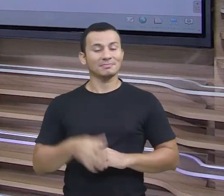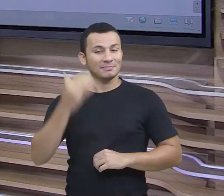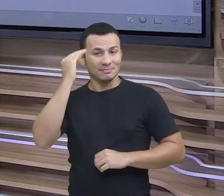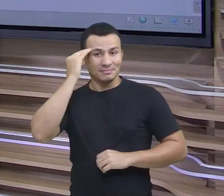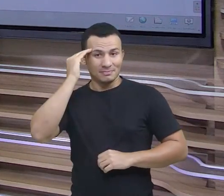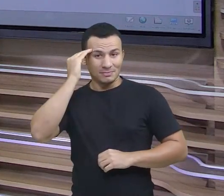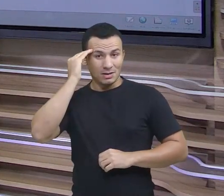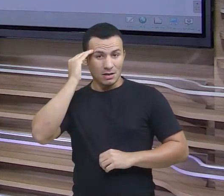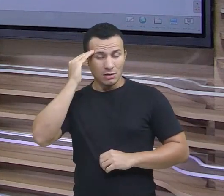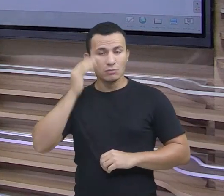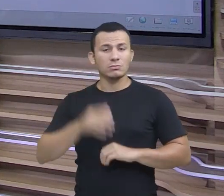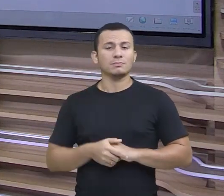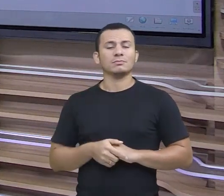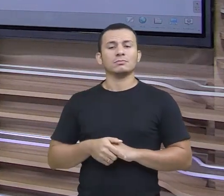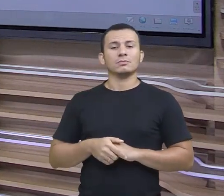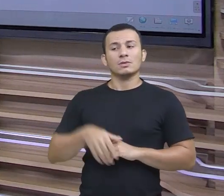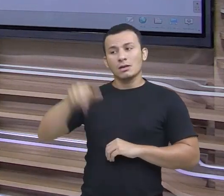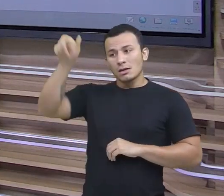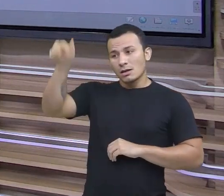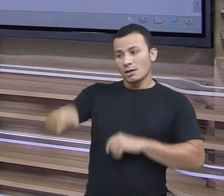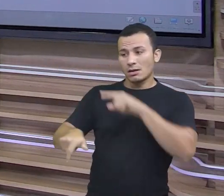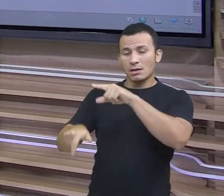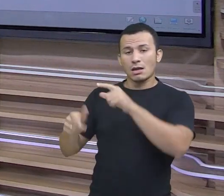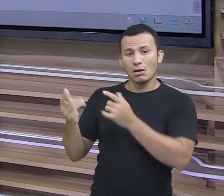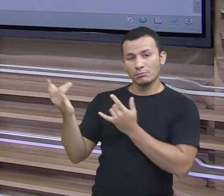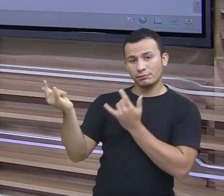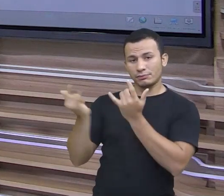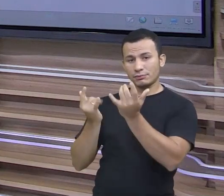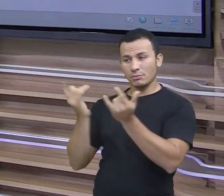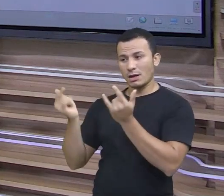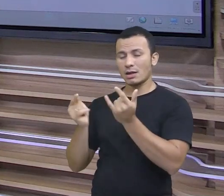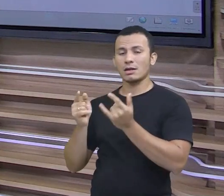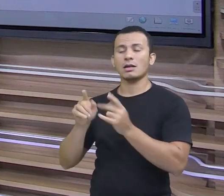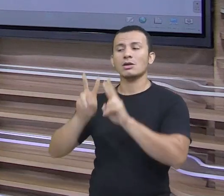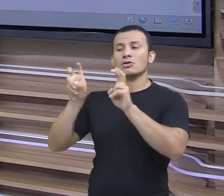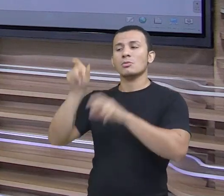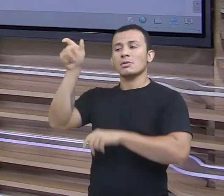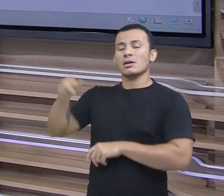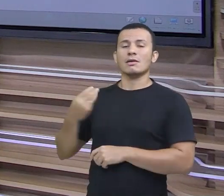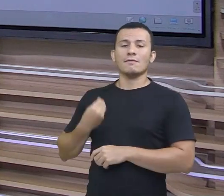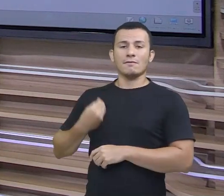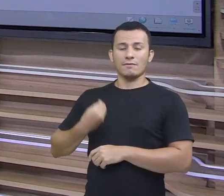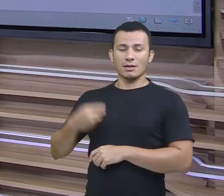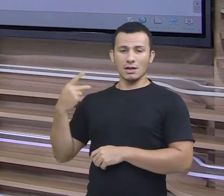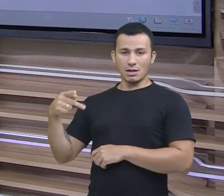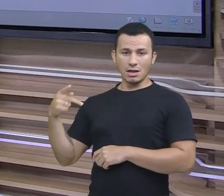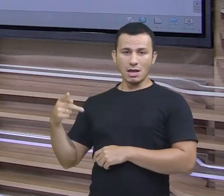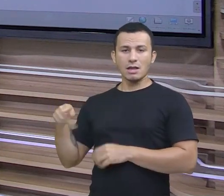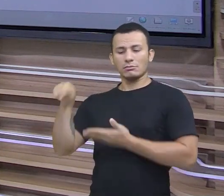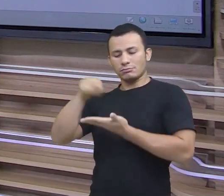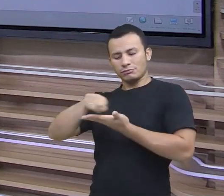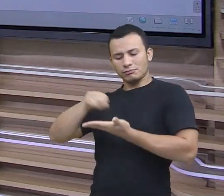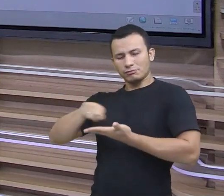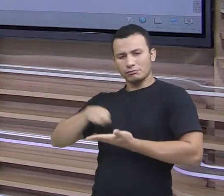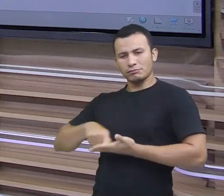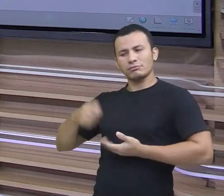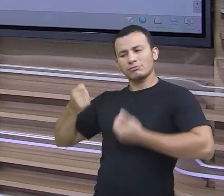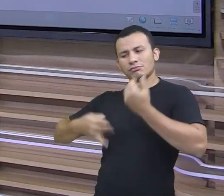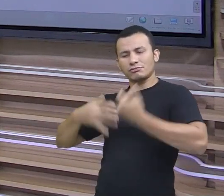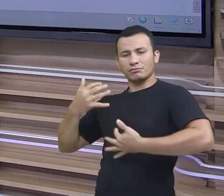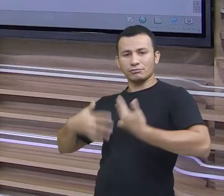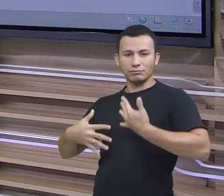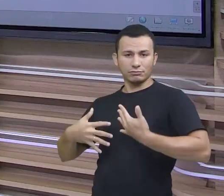falei aqui para vocês um pouquinho sobre a vida e de como é o Homem-Aranha. Voltando